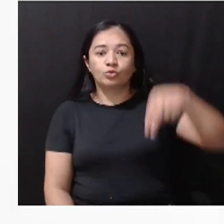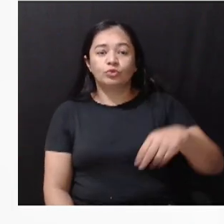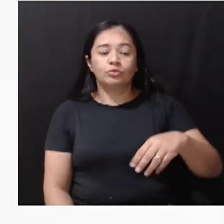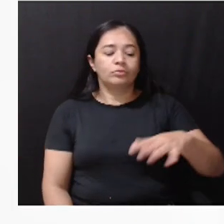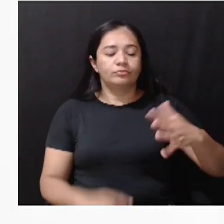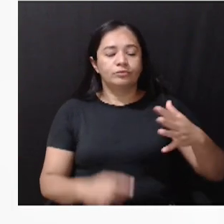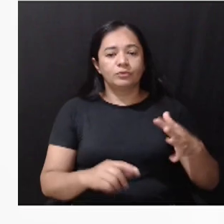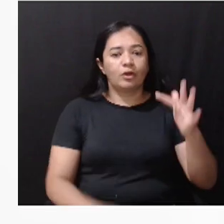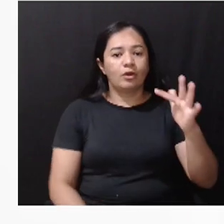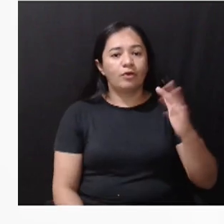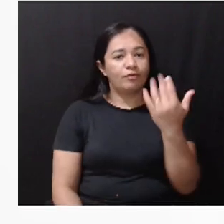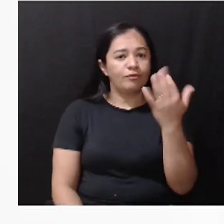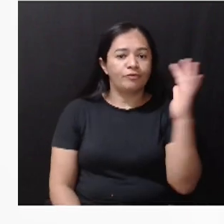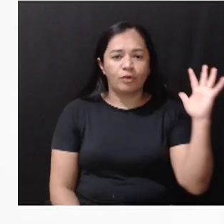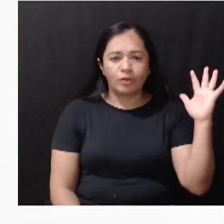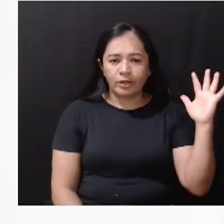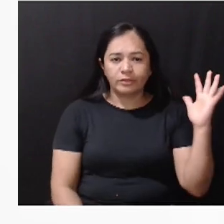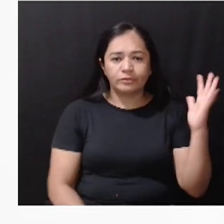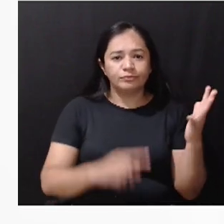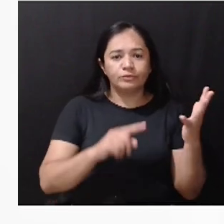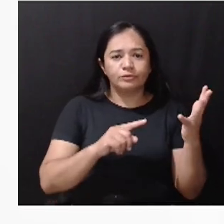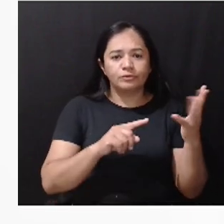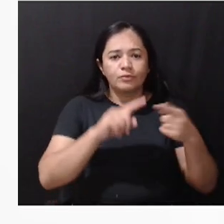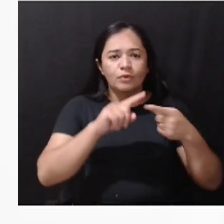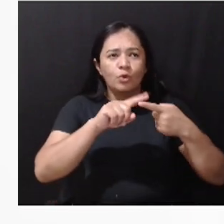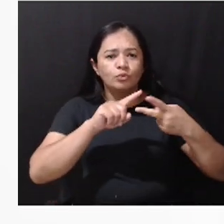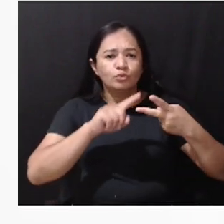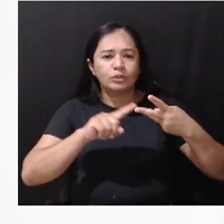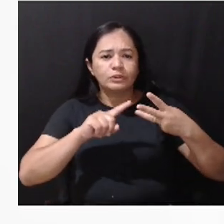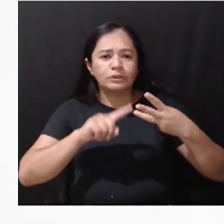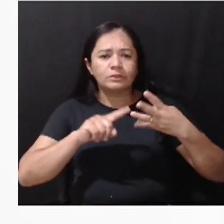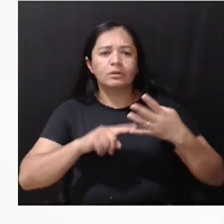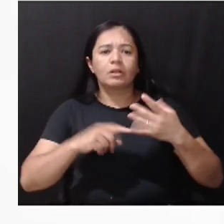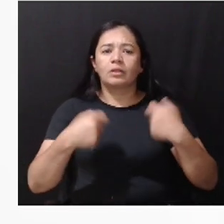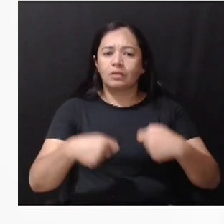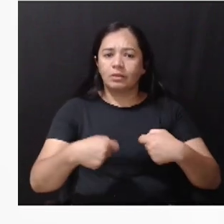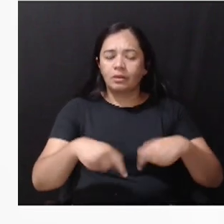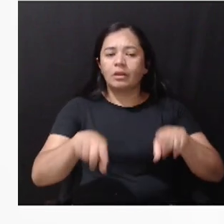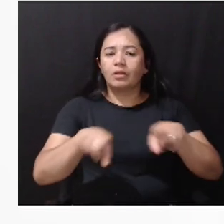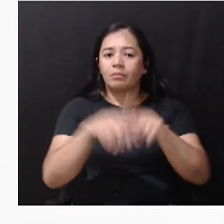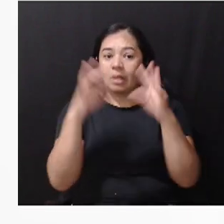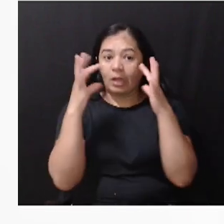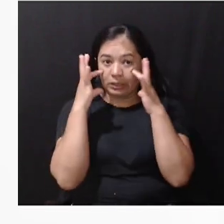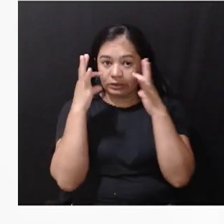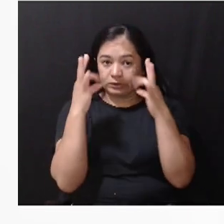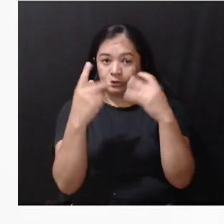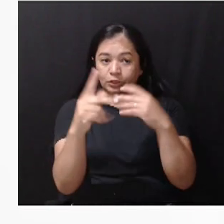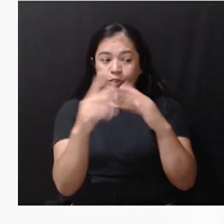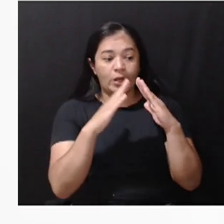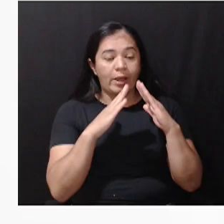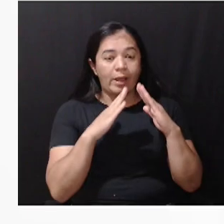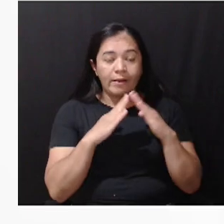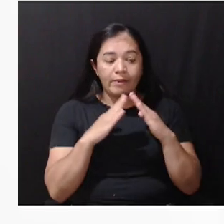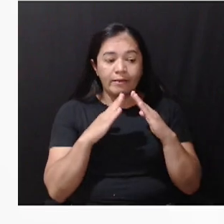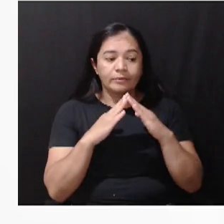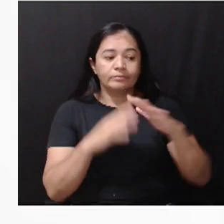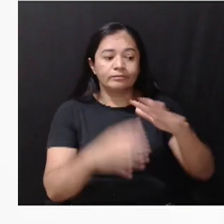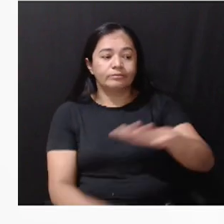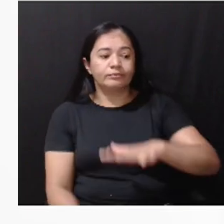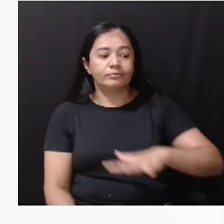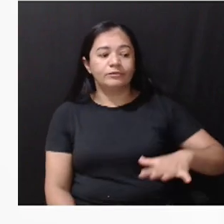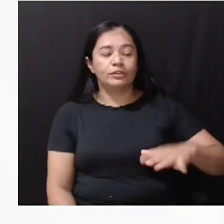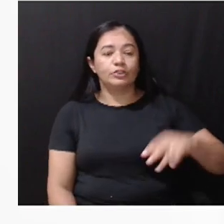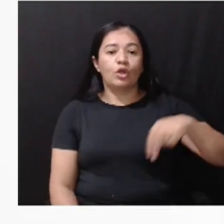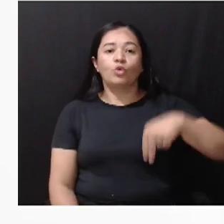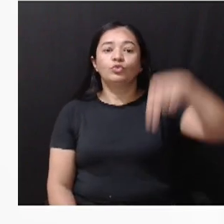Conjunto Residencial Parque São Bento, também precisa ficar em atenção aí na sua residência. Na região norte, para os